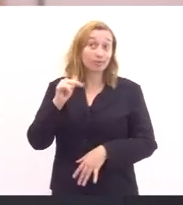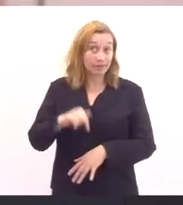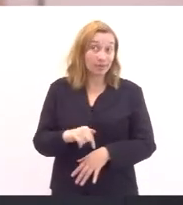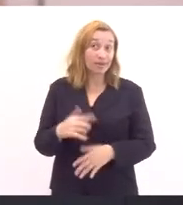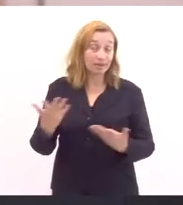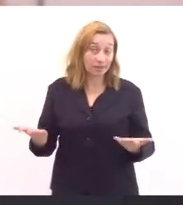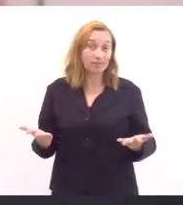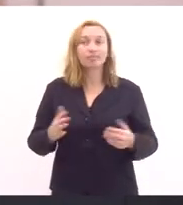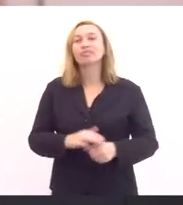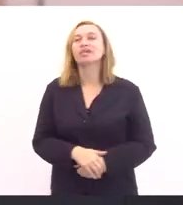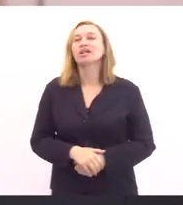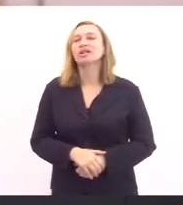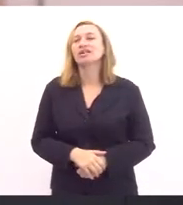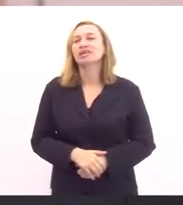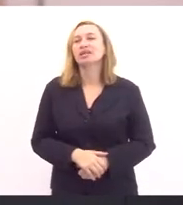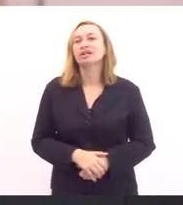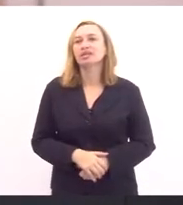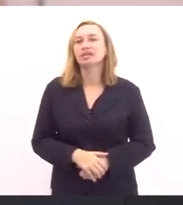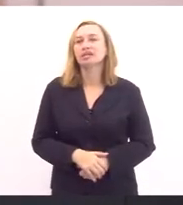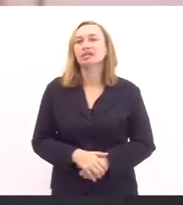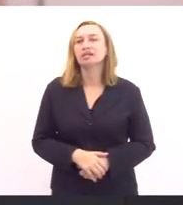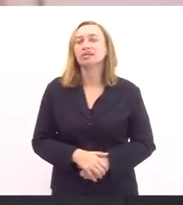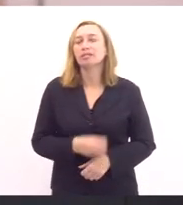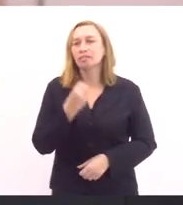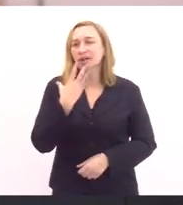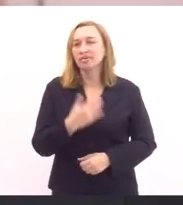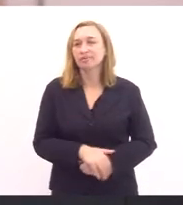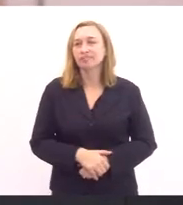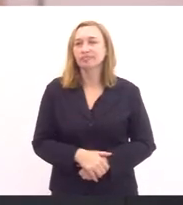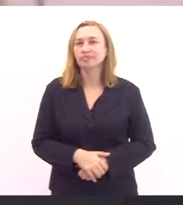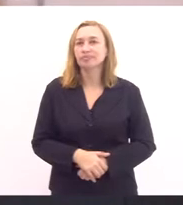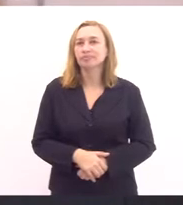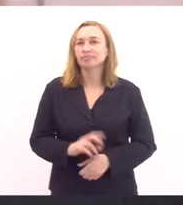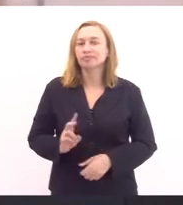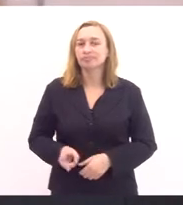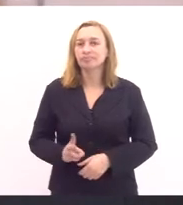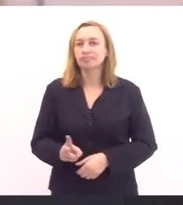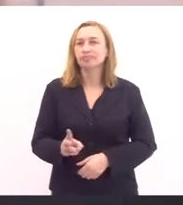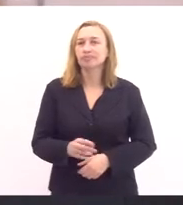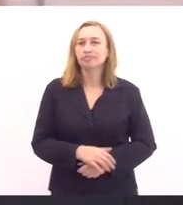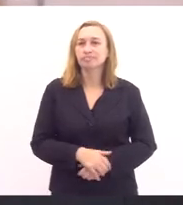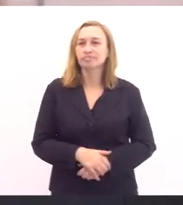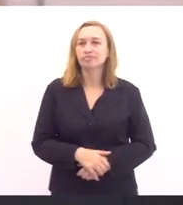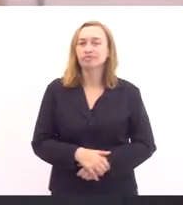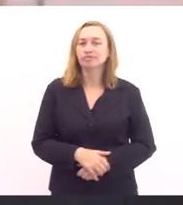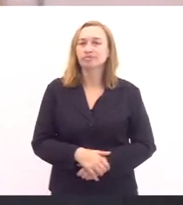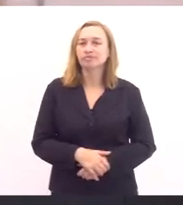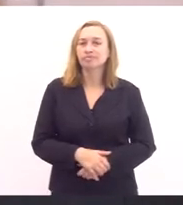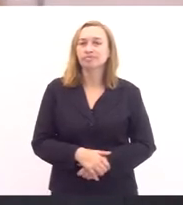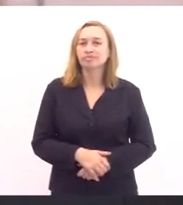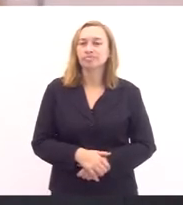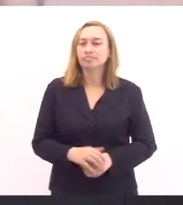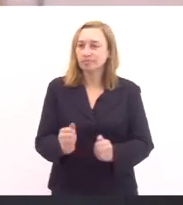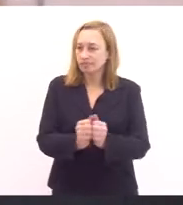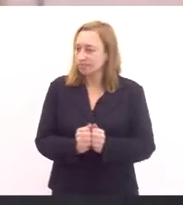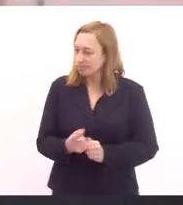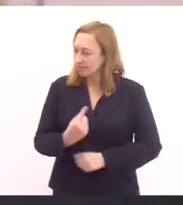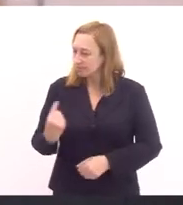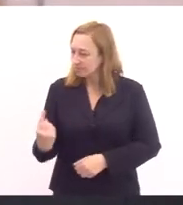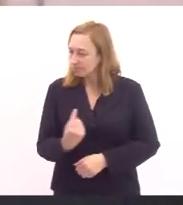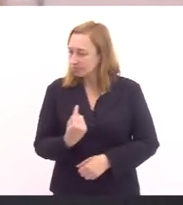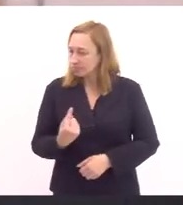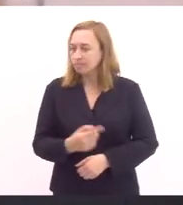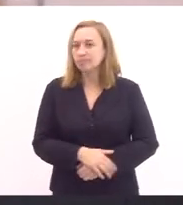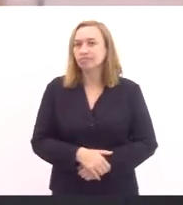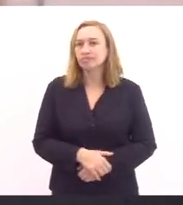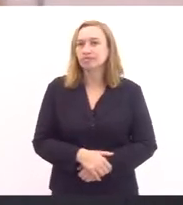mas não há mal que dure para sempre bem então na sequência está na mesa conosco a